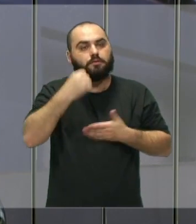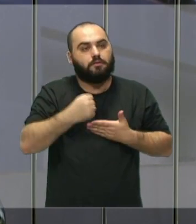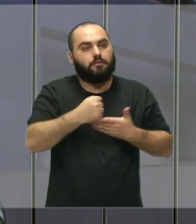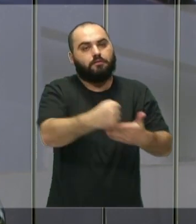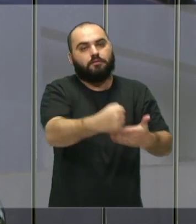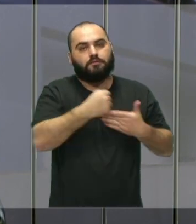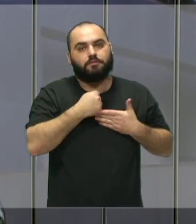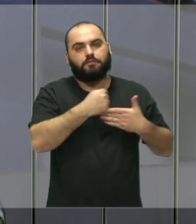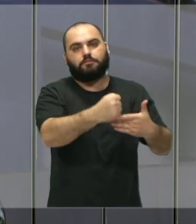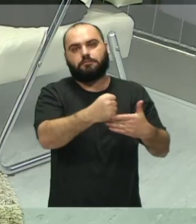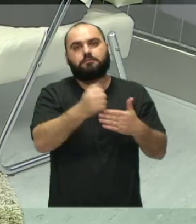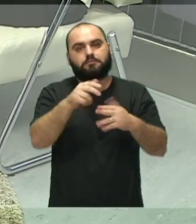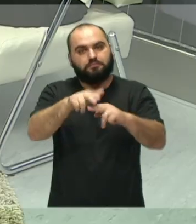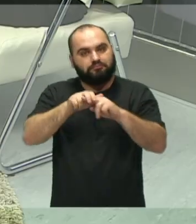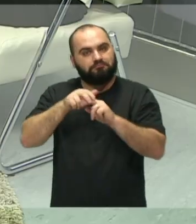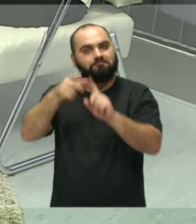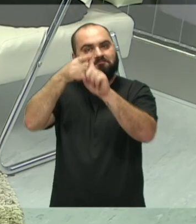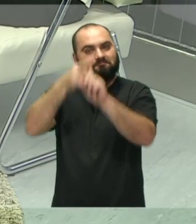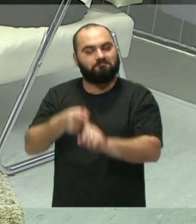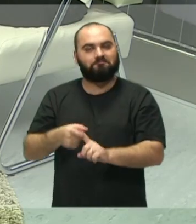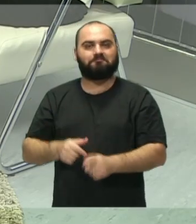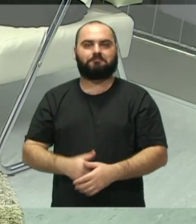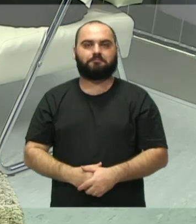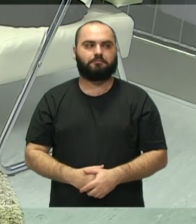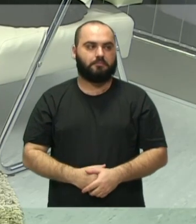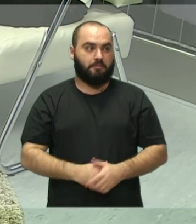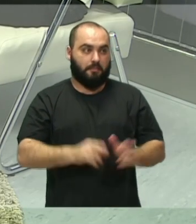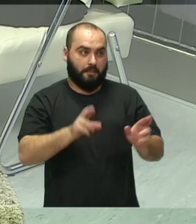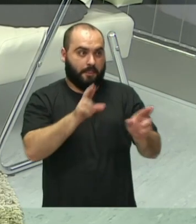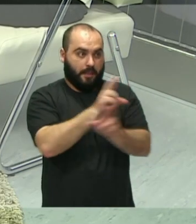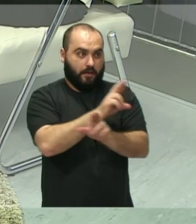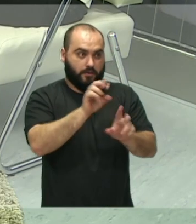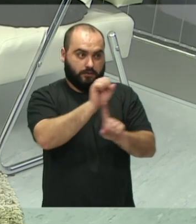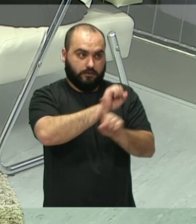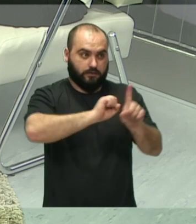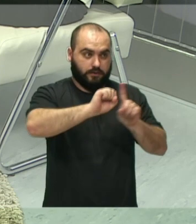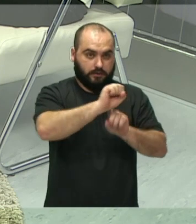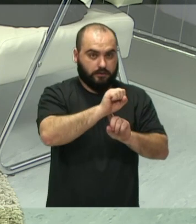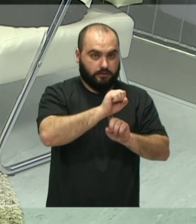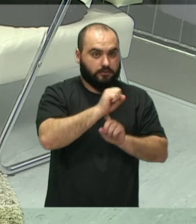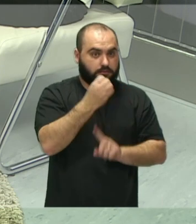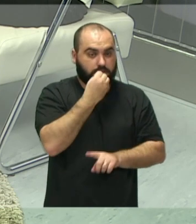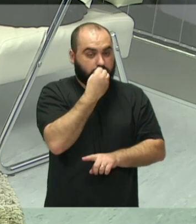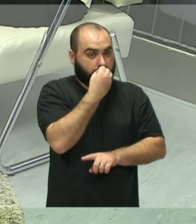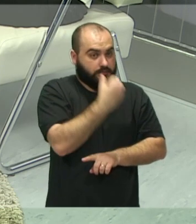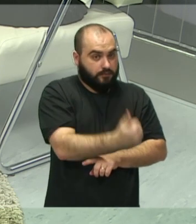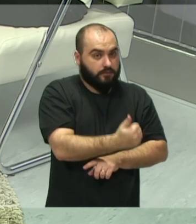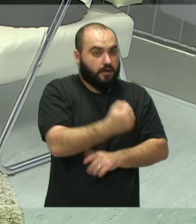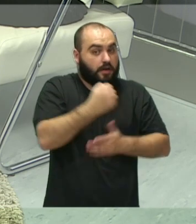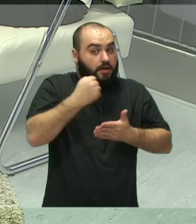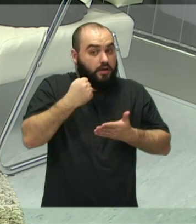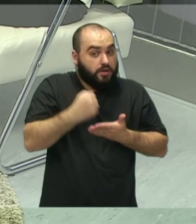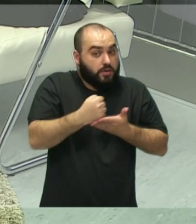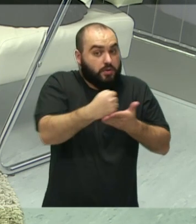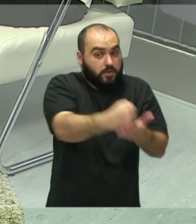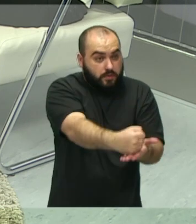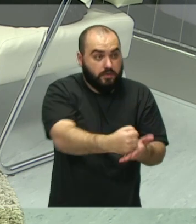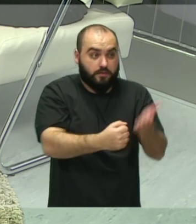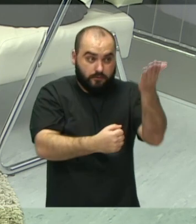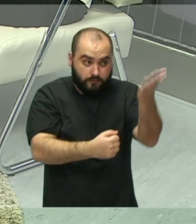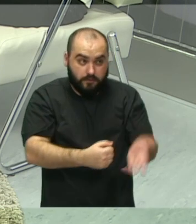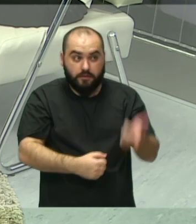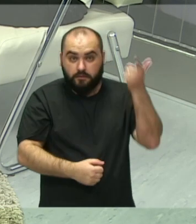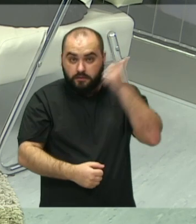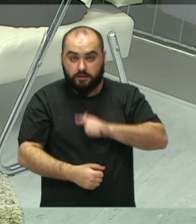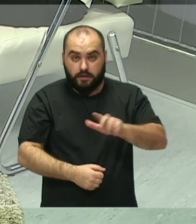surpreende positivamente. Essa relação com a sociedade é saudável e contribui muito para que a senhora possa tomar as decisões aqui na